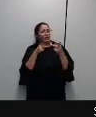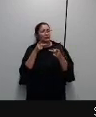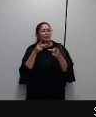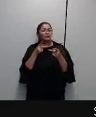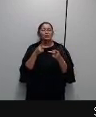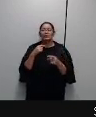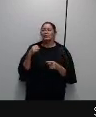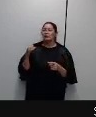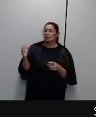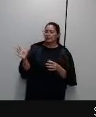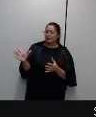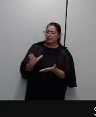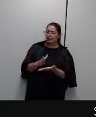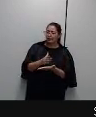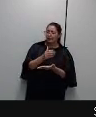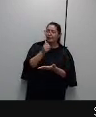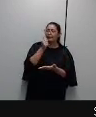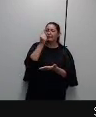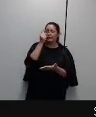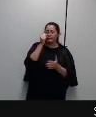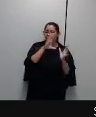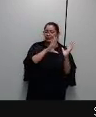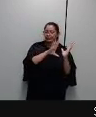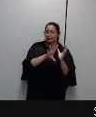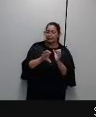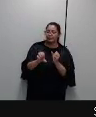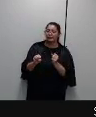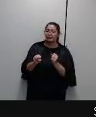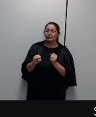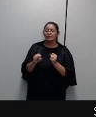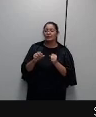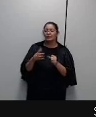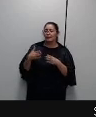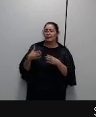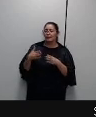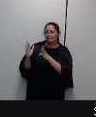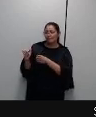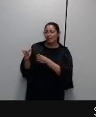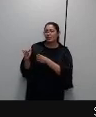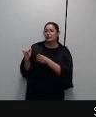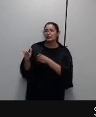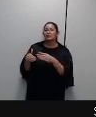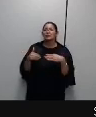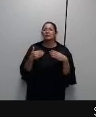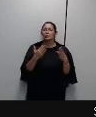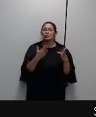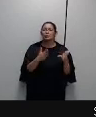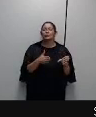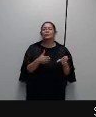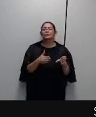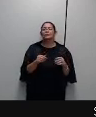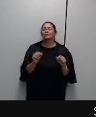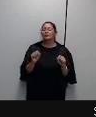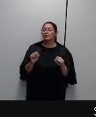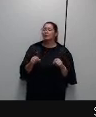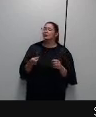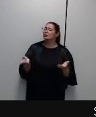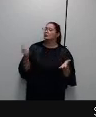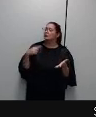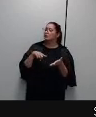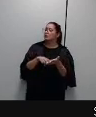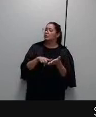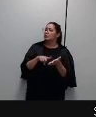apresentada pela parte autora às folhas Tais estaria de acordo com as determinações